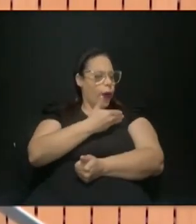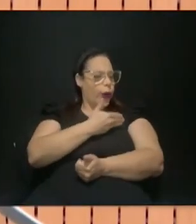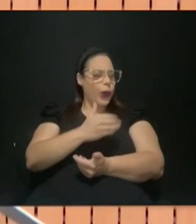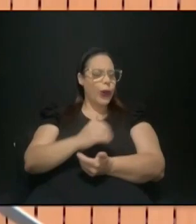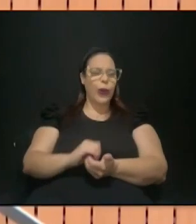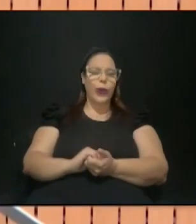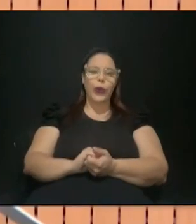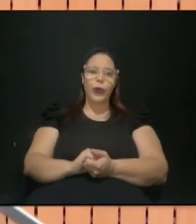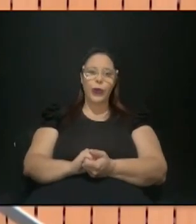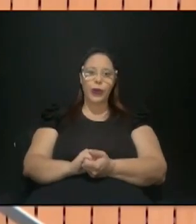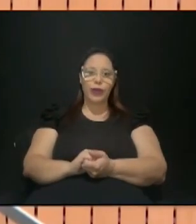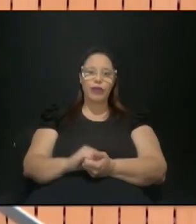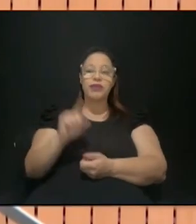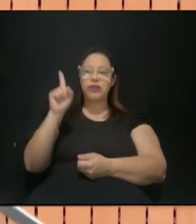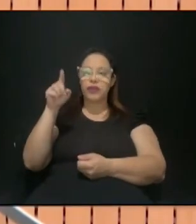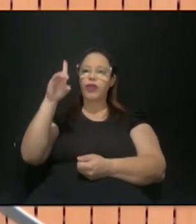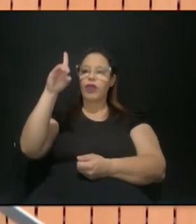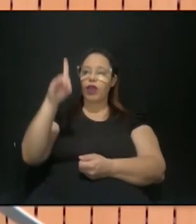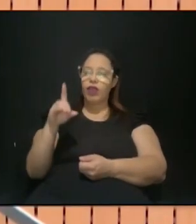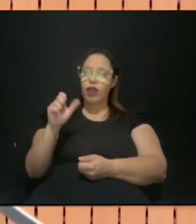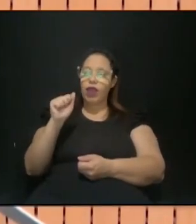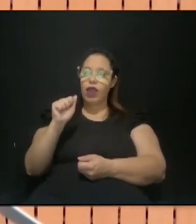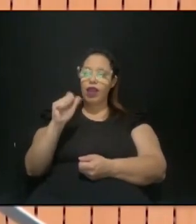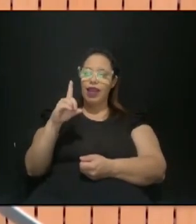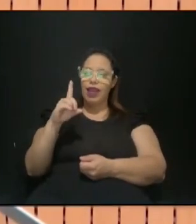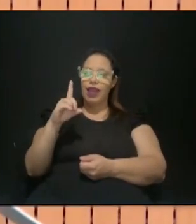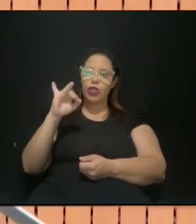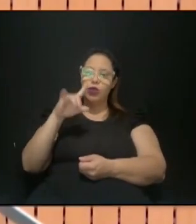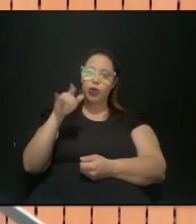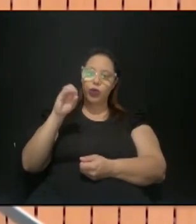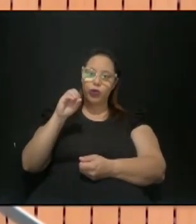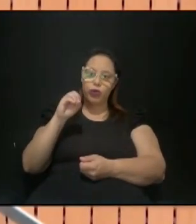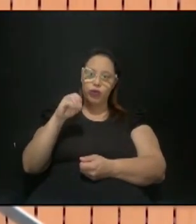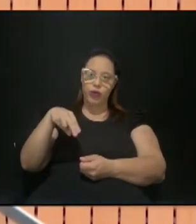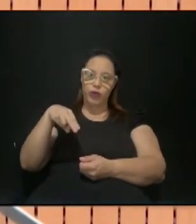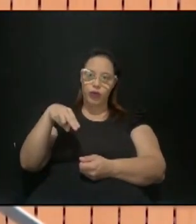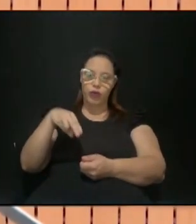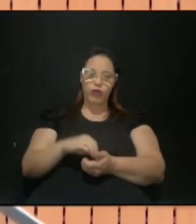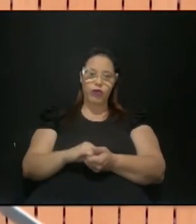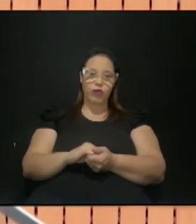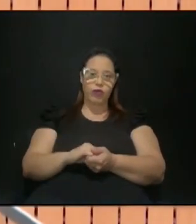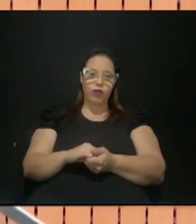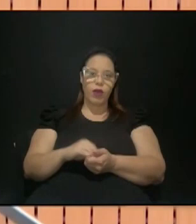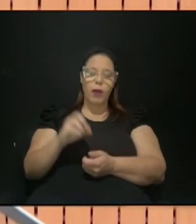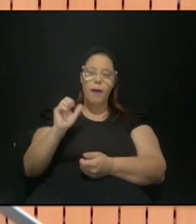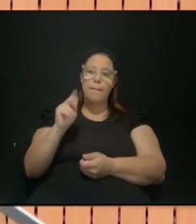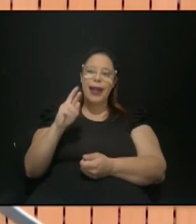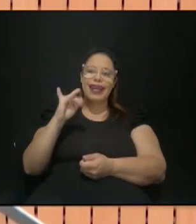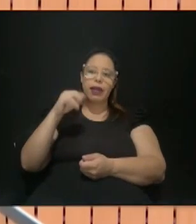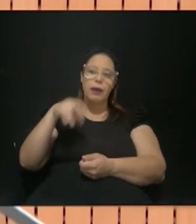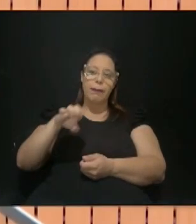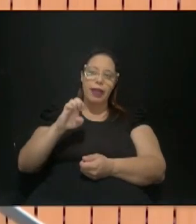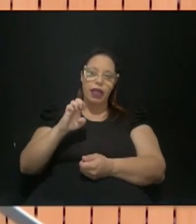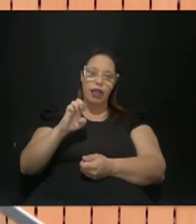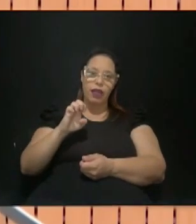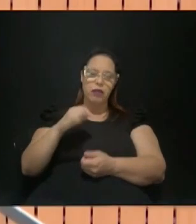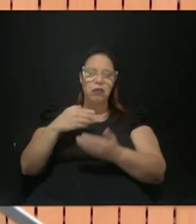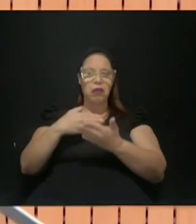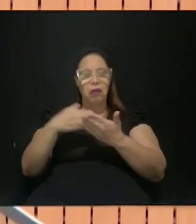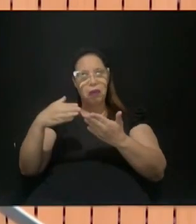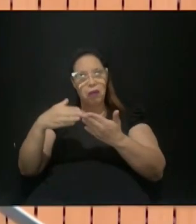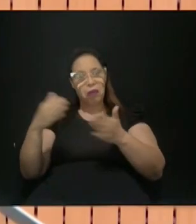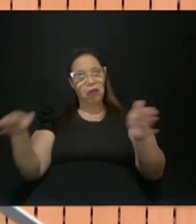o diretor Adilson, que me acolheu lá no Barnabé, desde de quando eu iniciei,